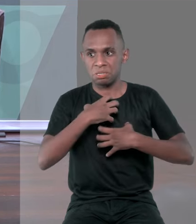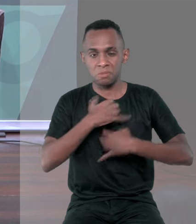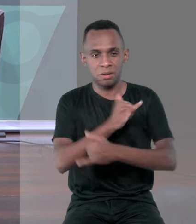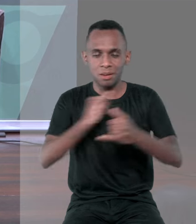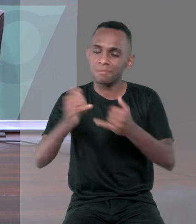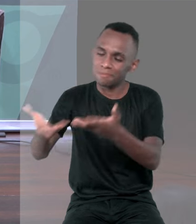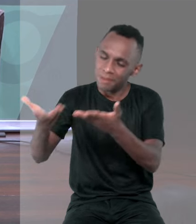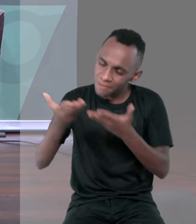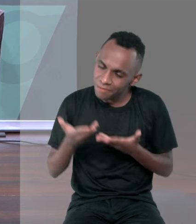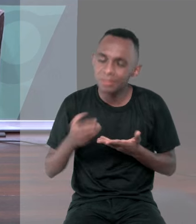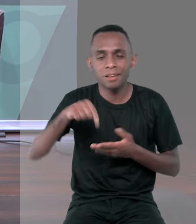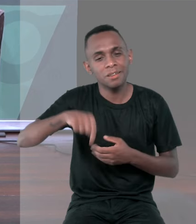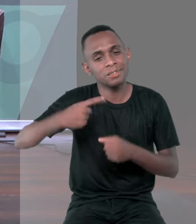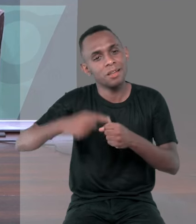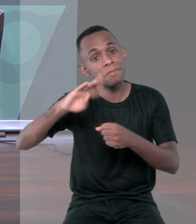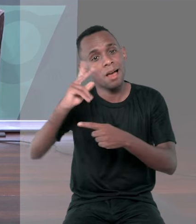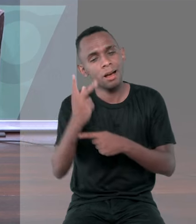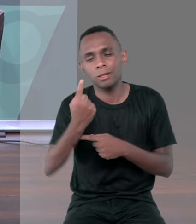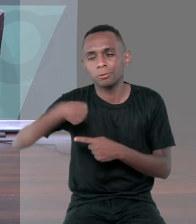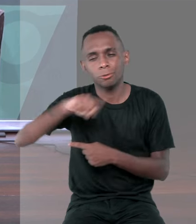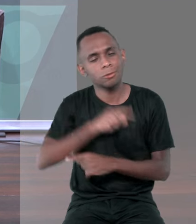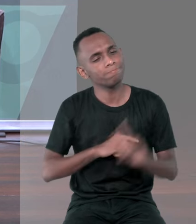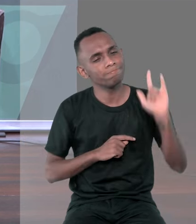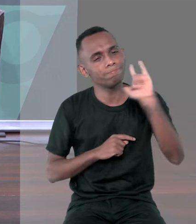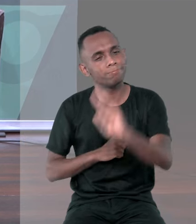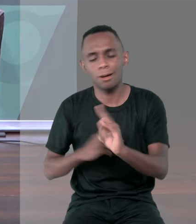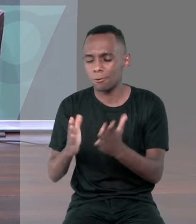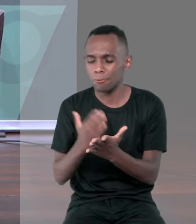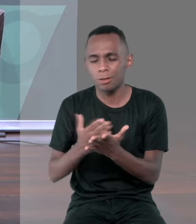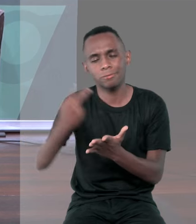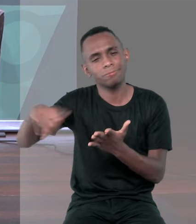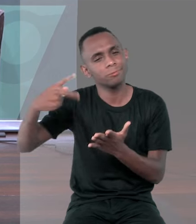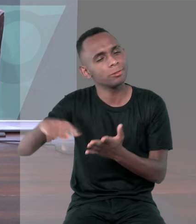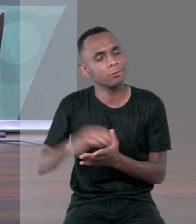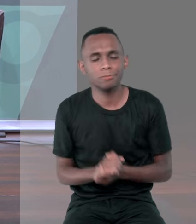sinta-se bem-vindo em Belo Horizonte. Nós amamos o seu livro, O Avesso da Pele, viu?